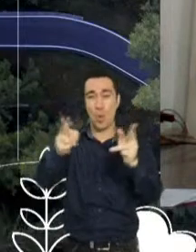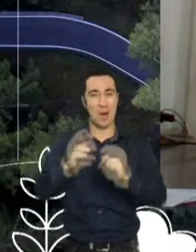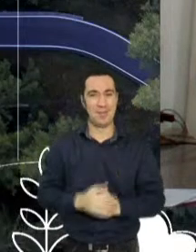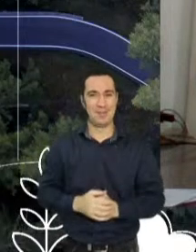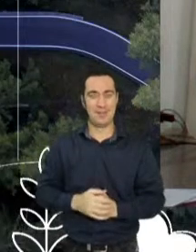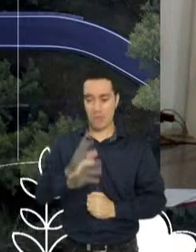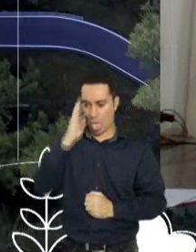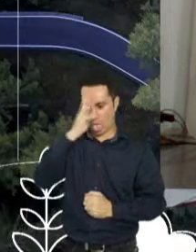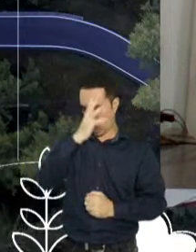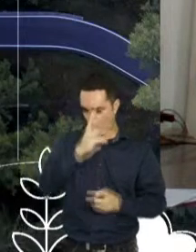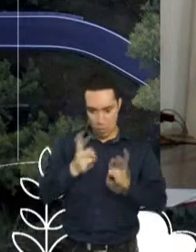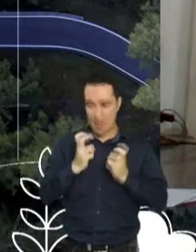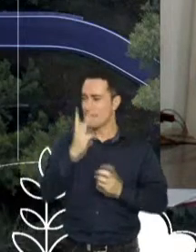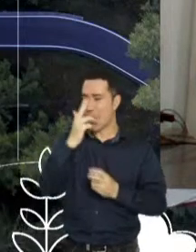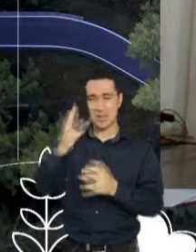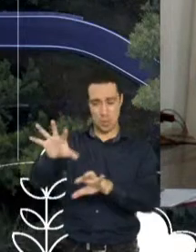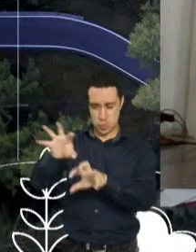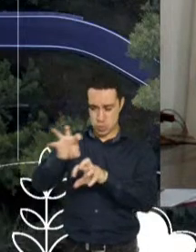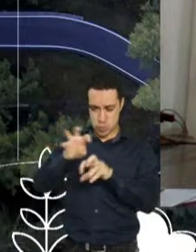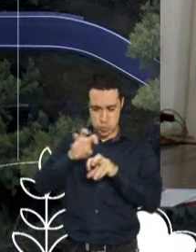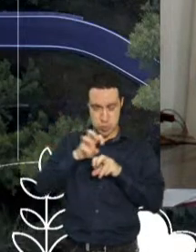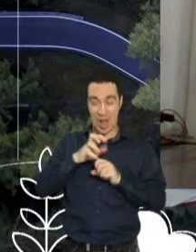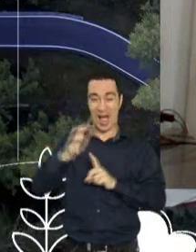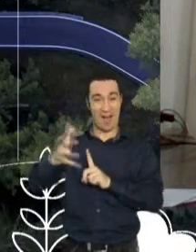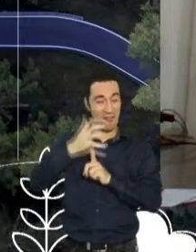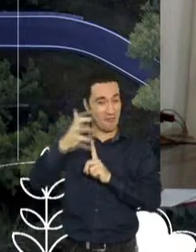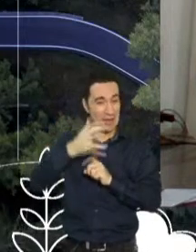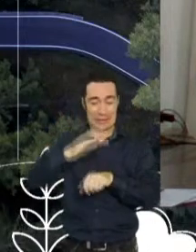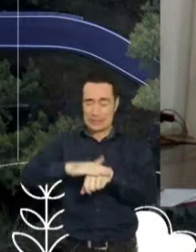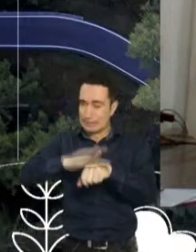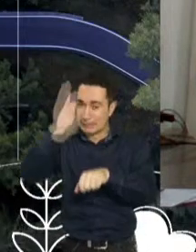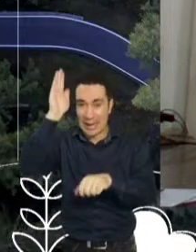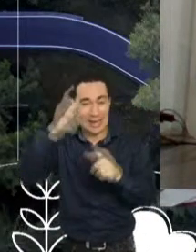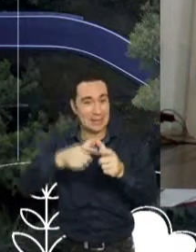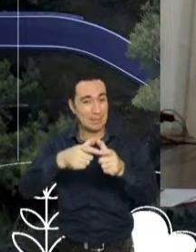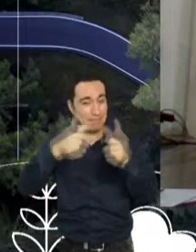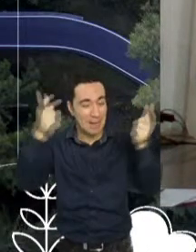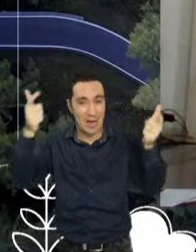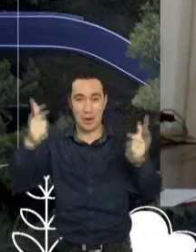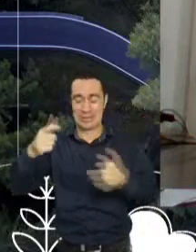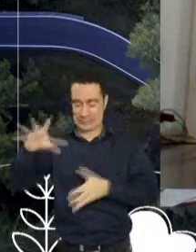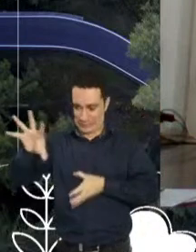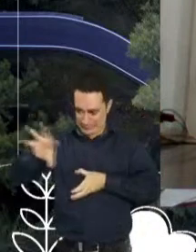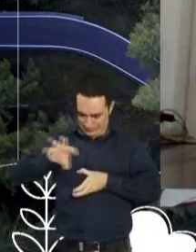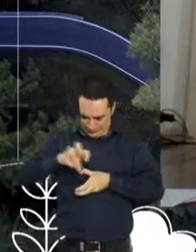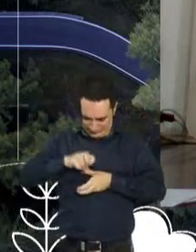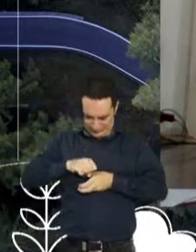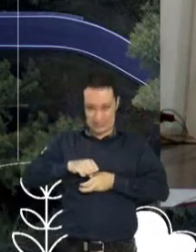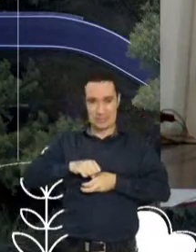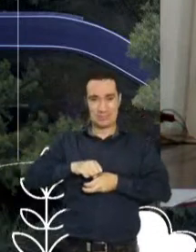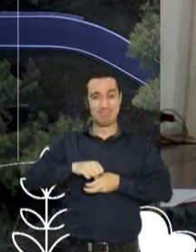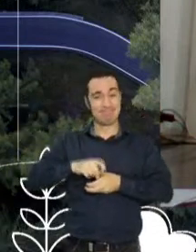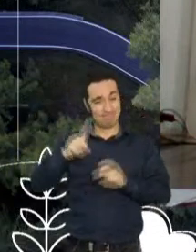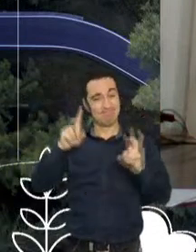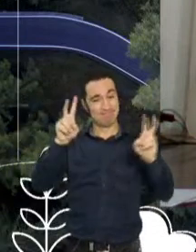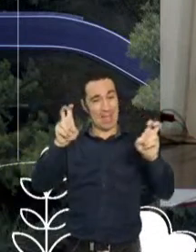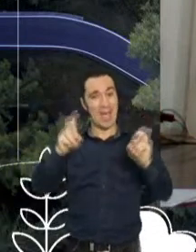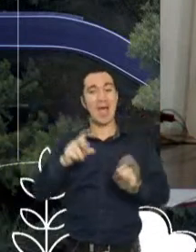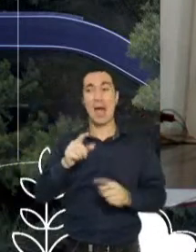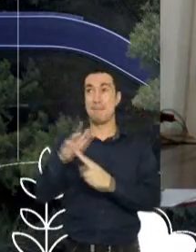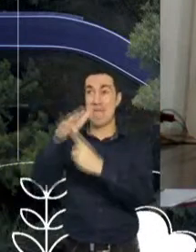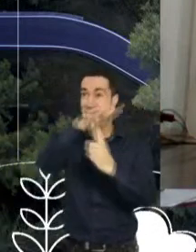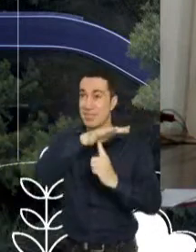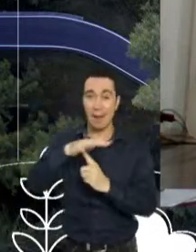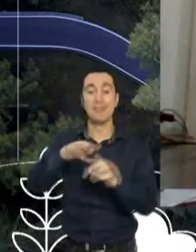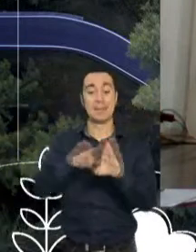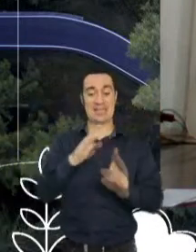você morar longe, mais ficar nos corredores de tráfego, maior a dose de poluente que você leva, mostrando que é uma questão não só